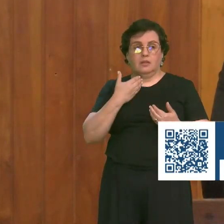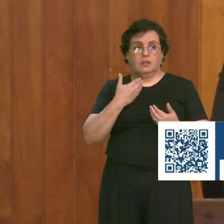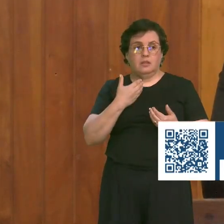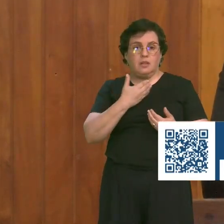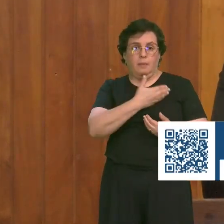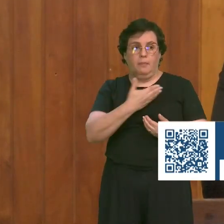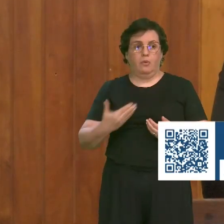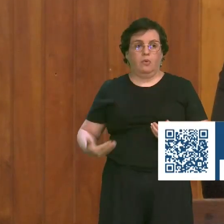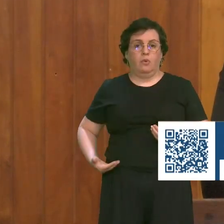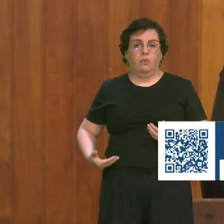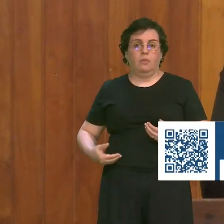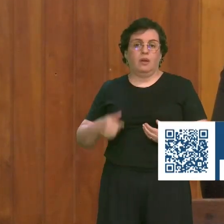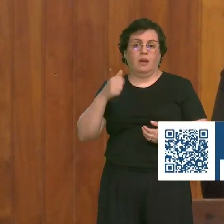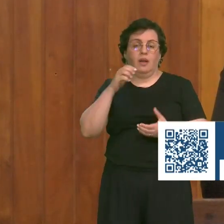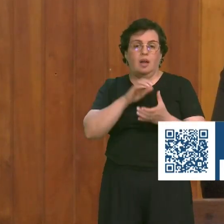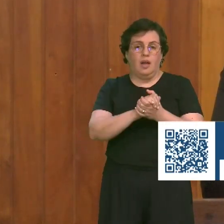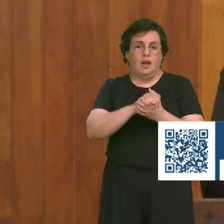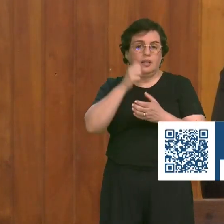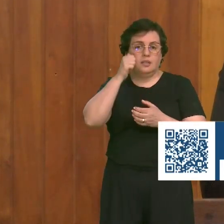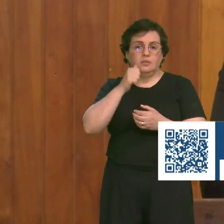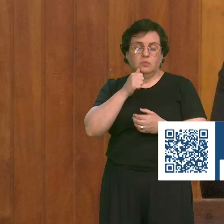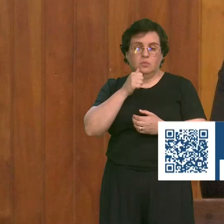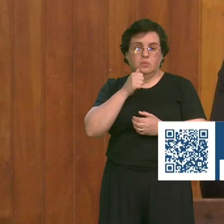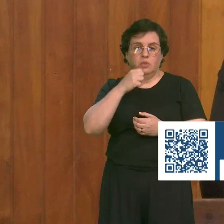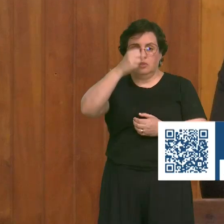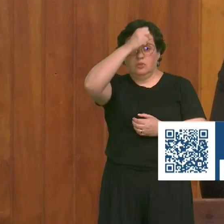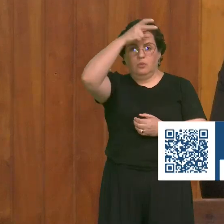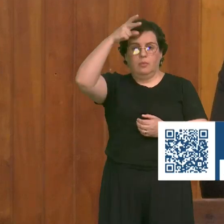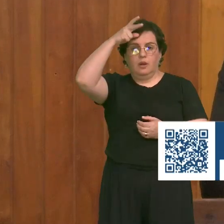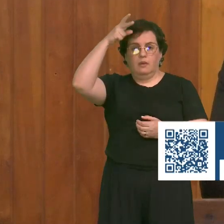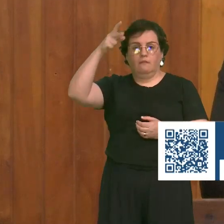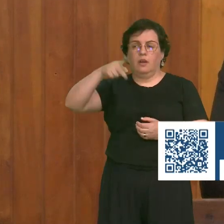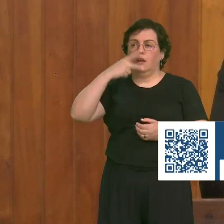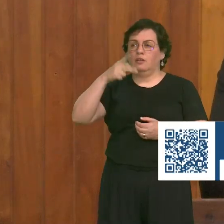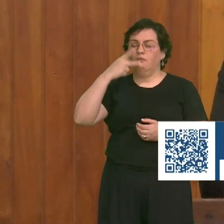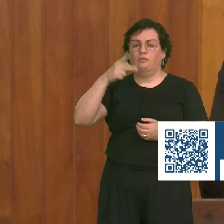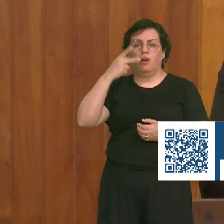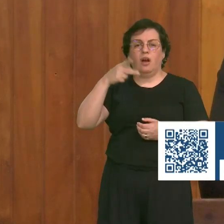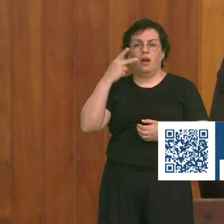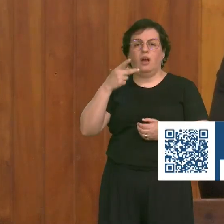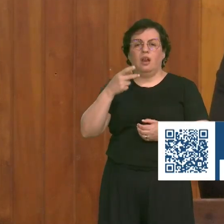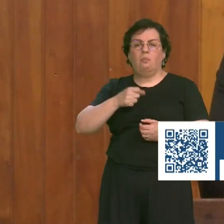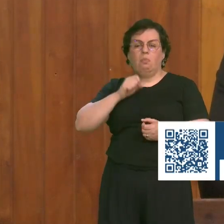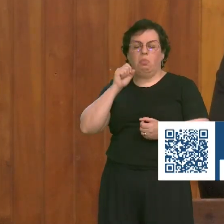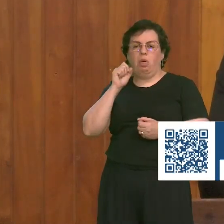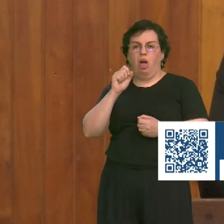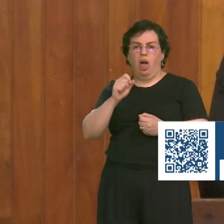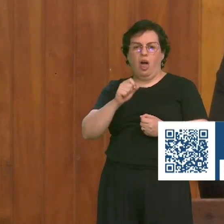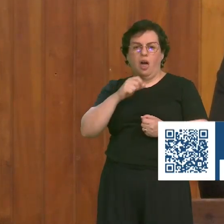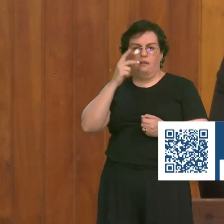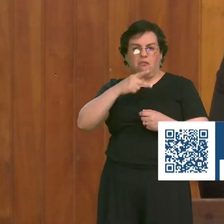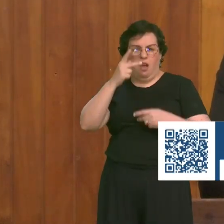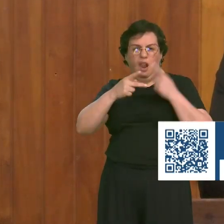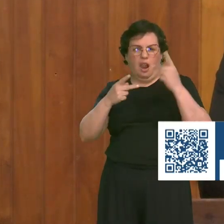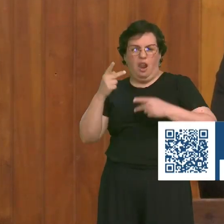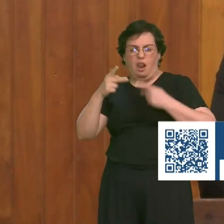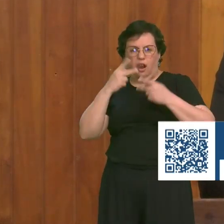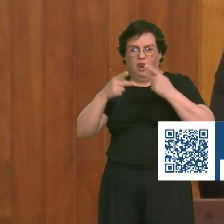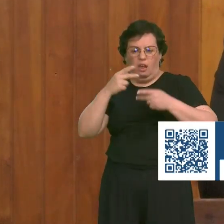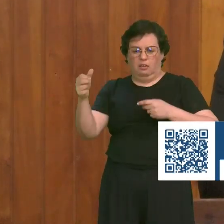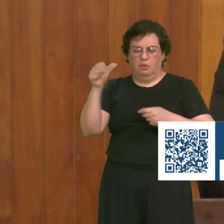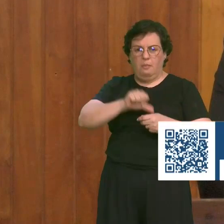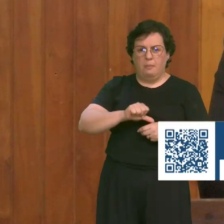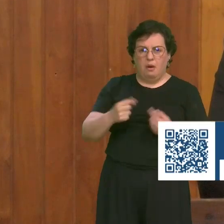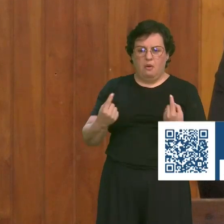um áudio aí pouco tempo basicamente brava xingando aí a secretaria de limpeza